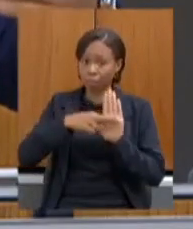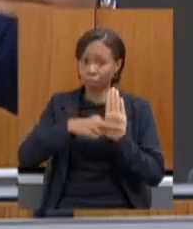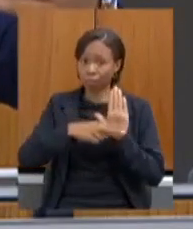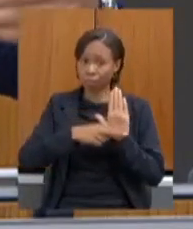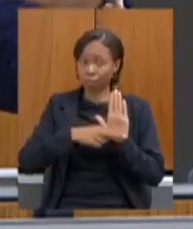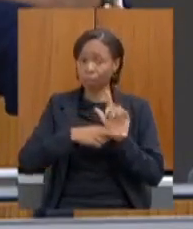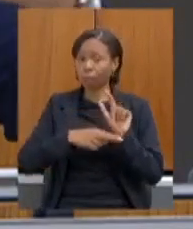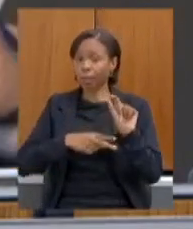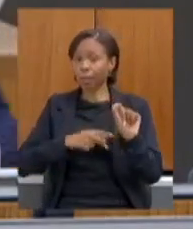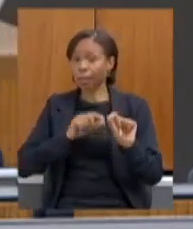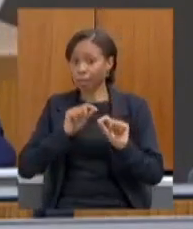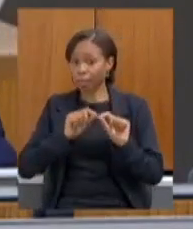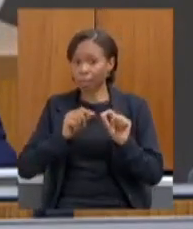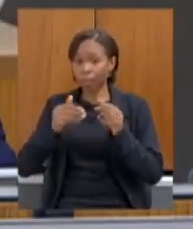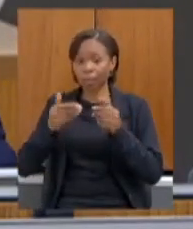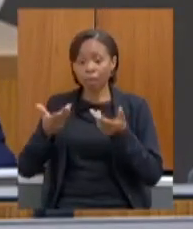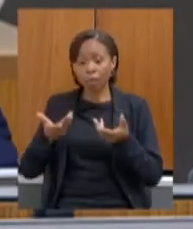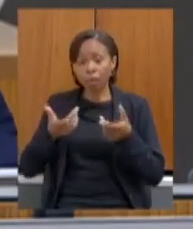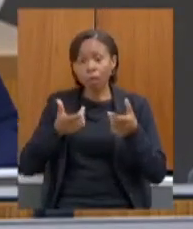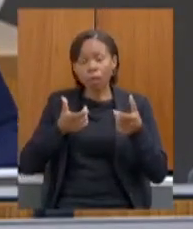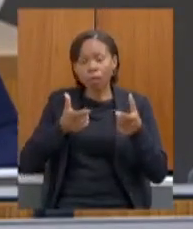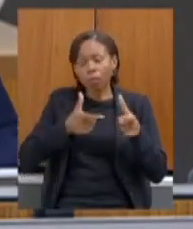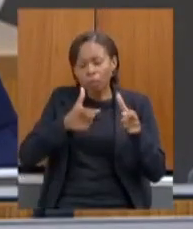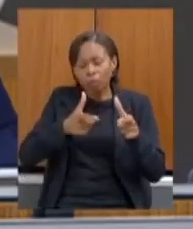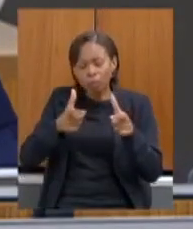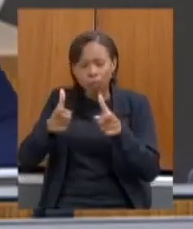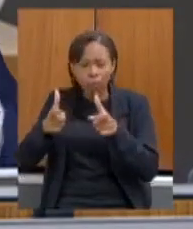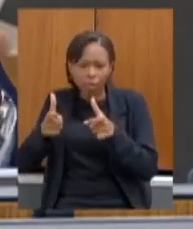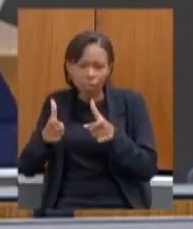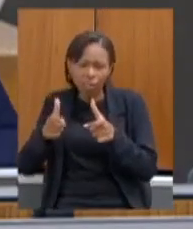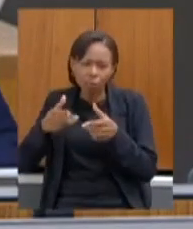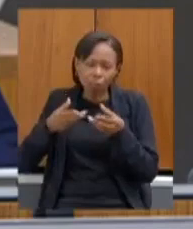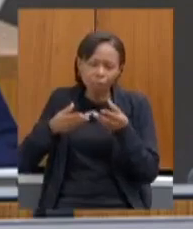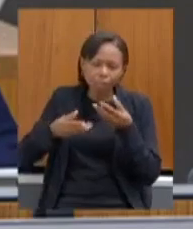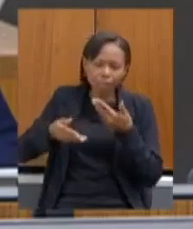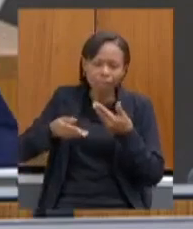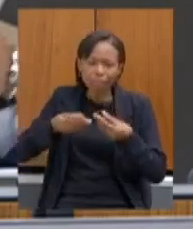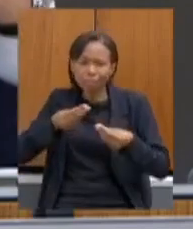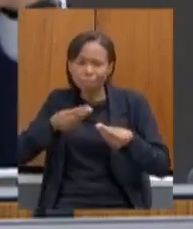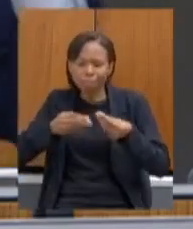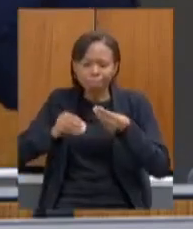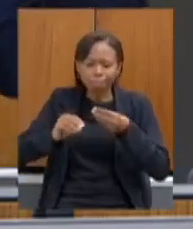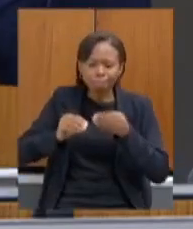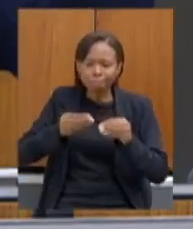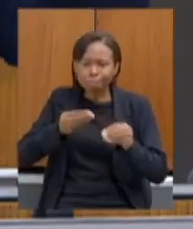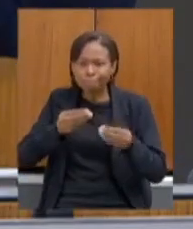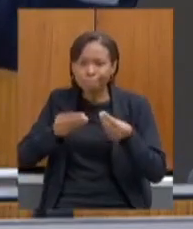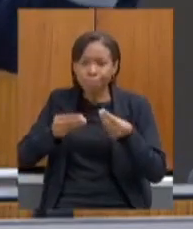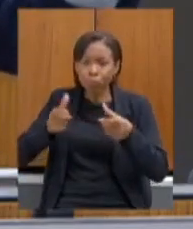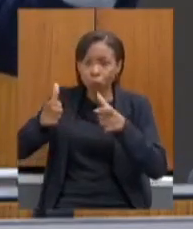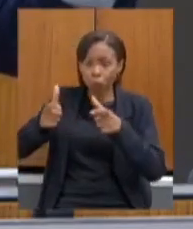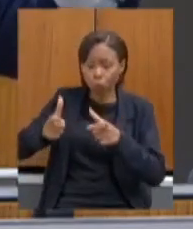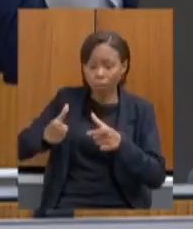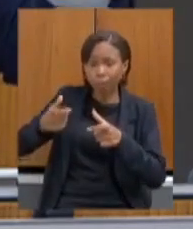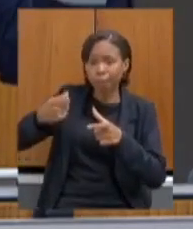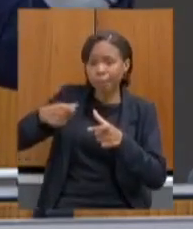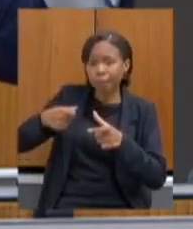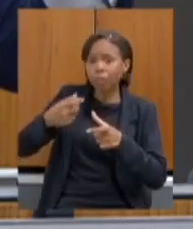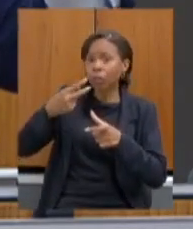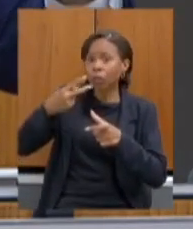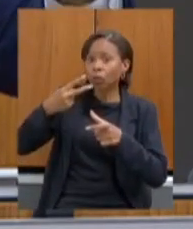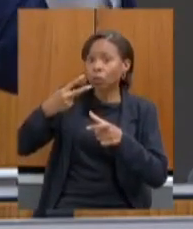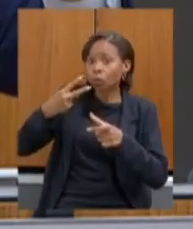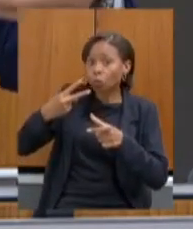flexíveis. Dentre essas regras, deputado André Quintão, a região tem que ficar pelo menos duas semanas subsequentes com